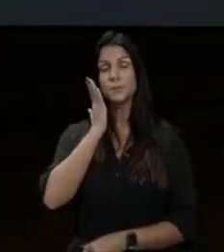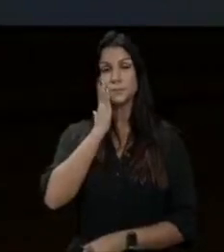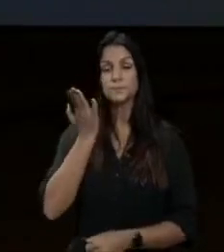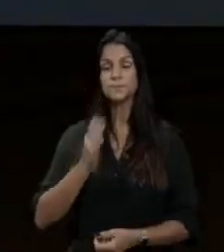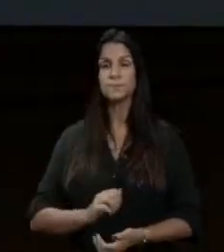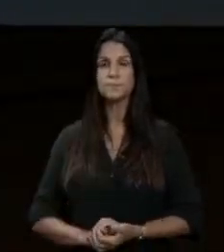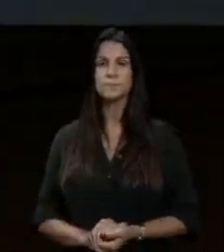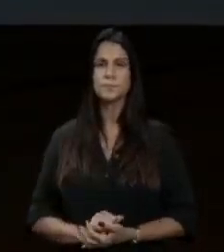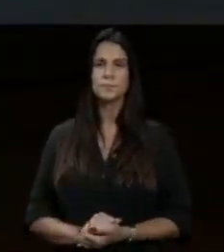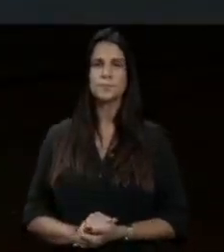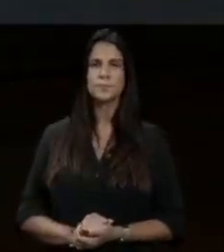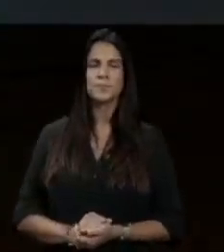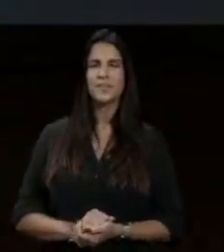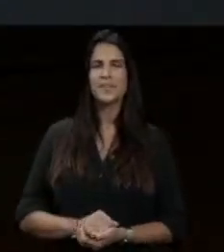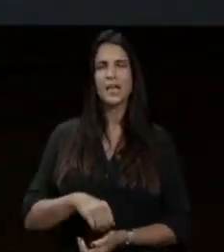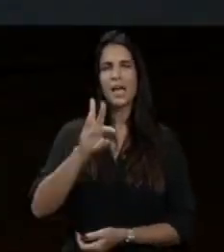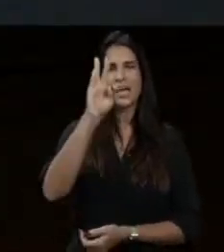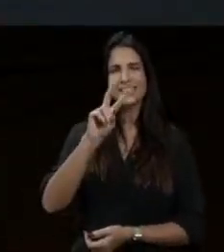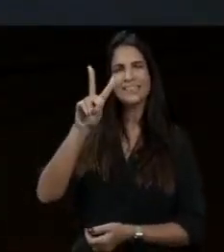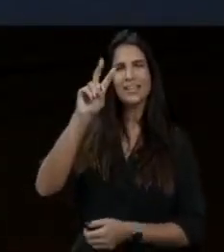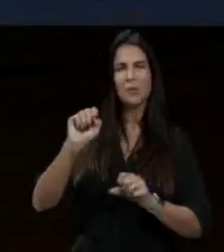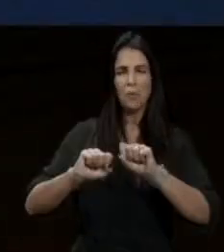em que a imprensa infelizmente